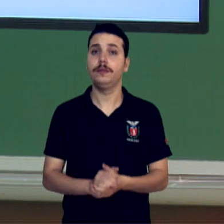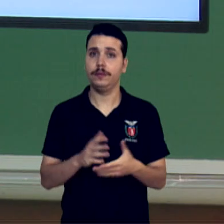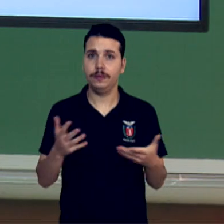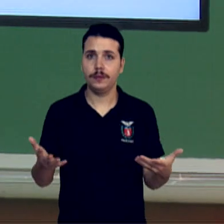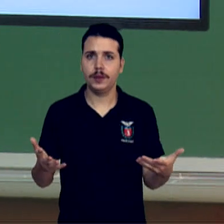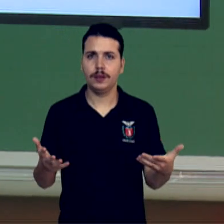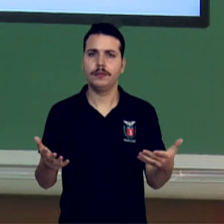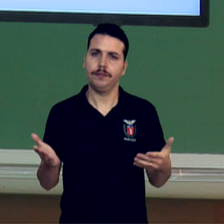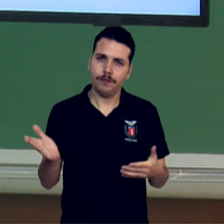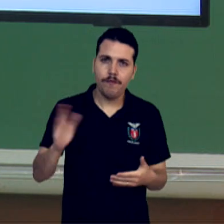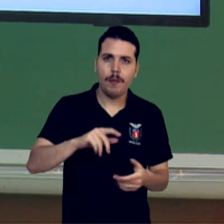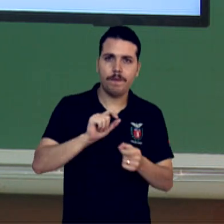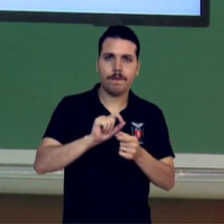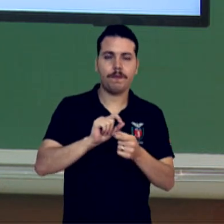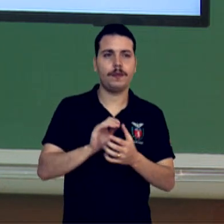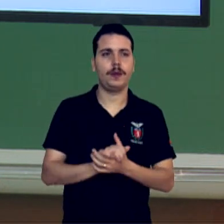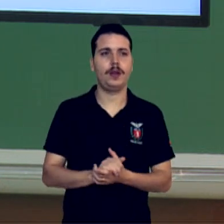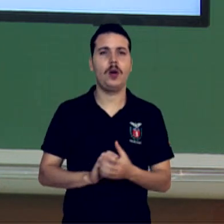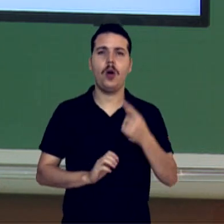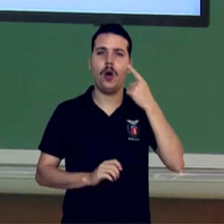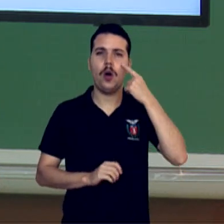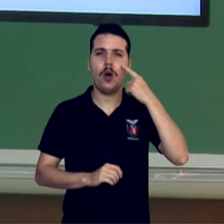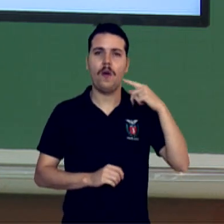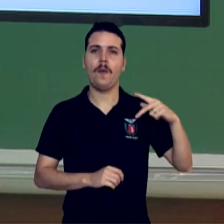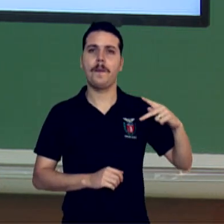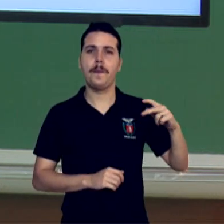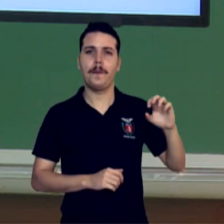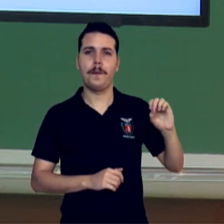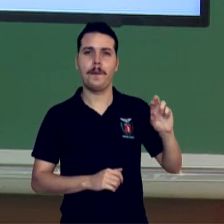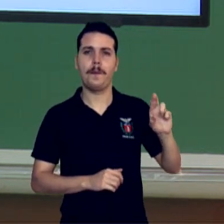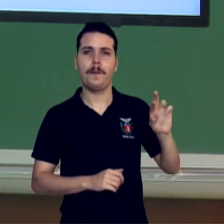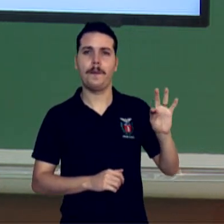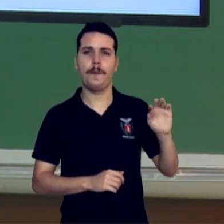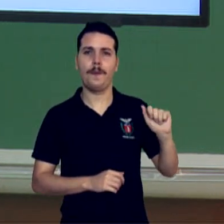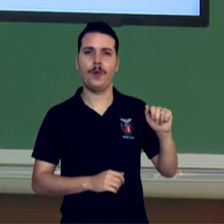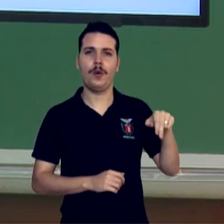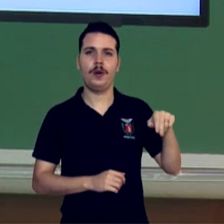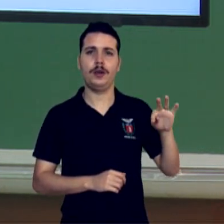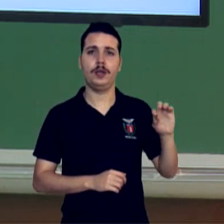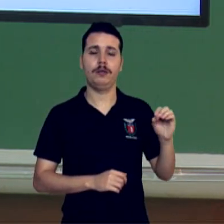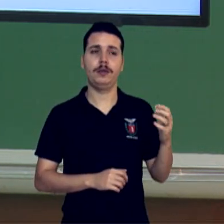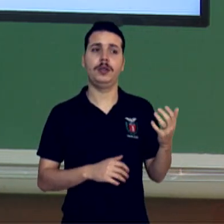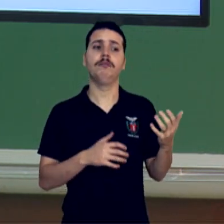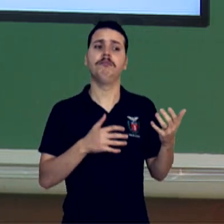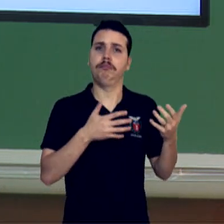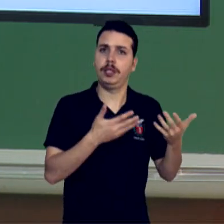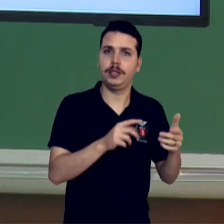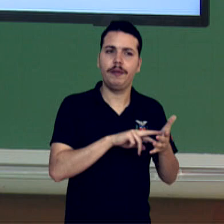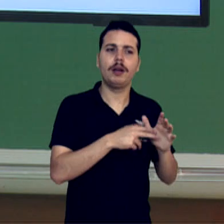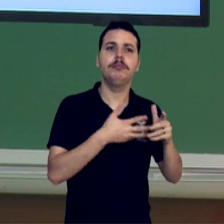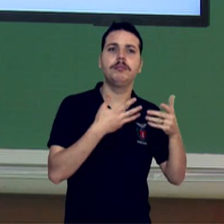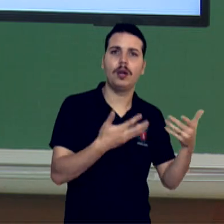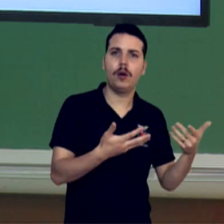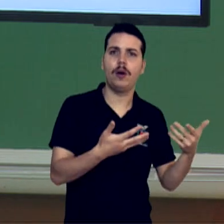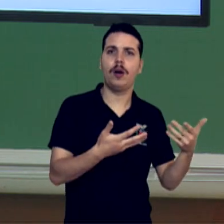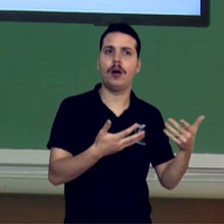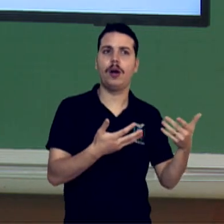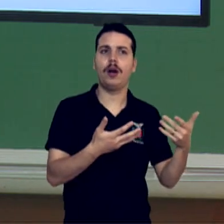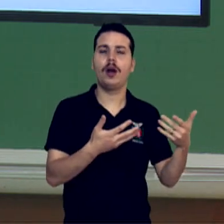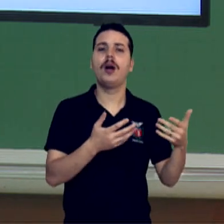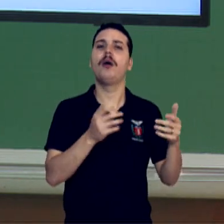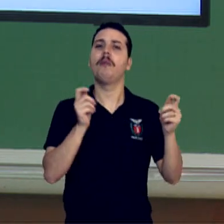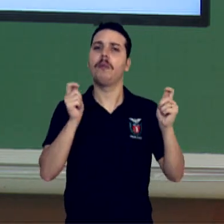Então, vamos lá. Olha só, portanto, poder continuar a trabalhar e aprender. Isso aparece